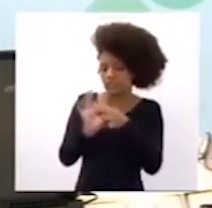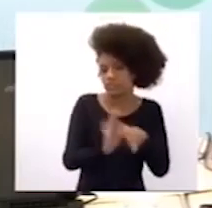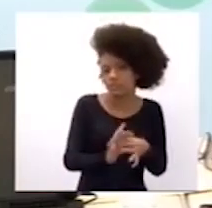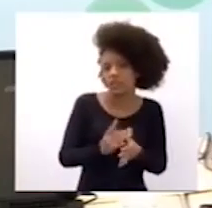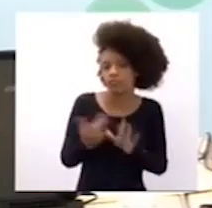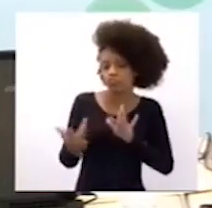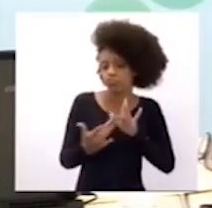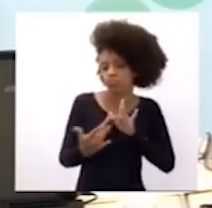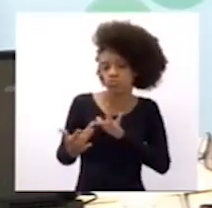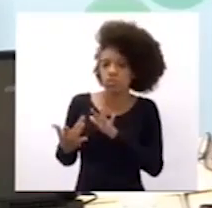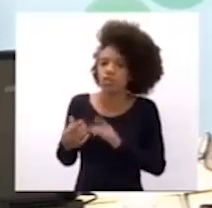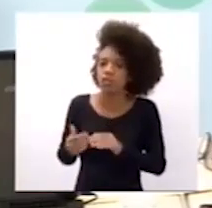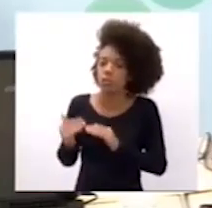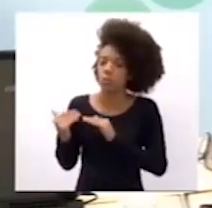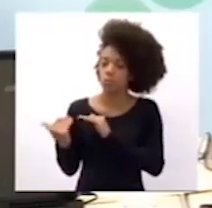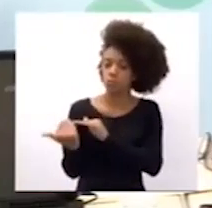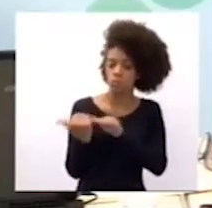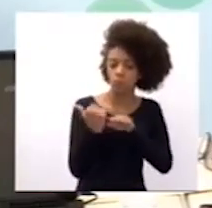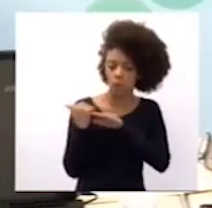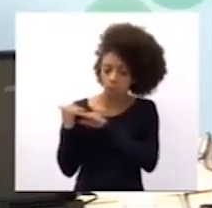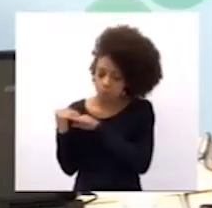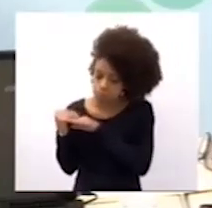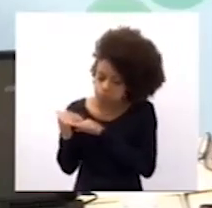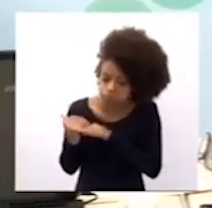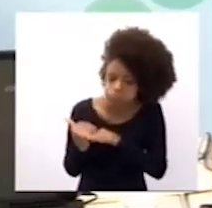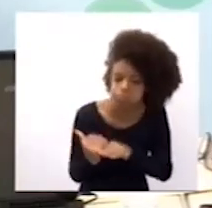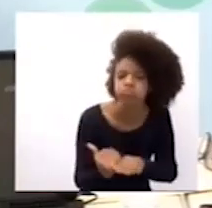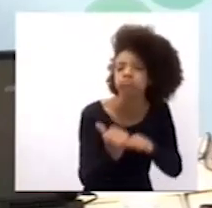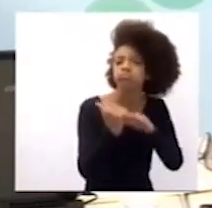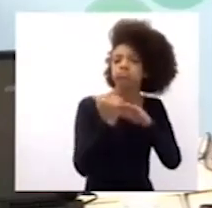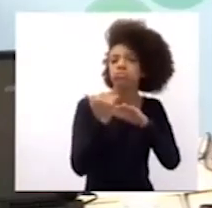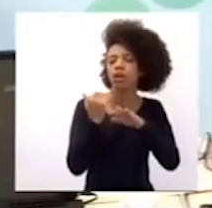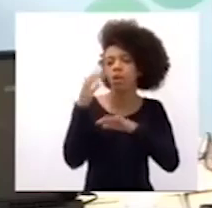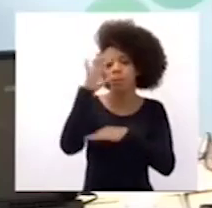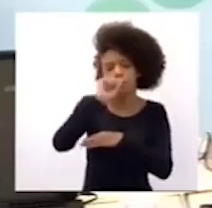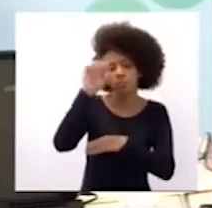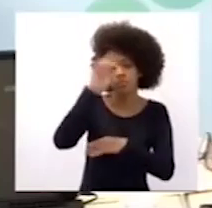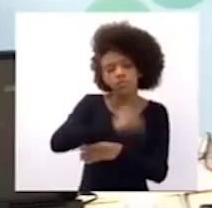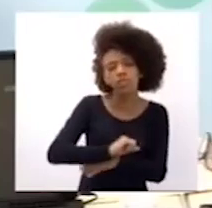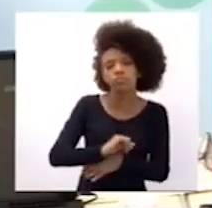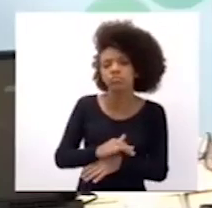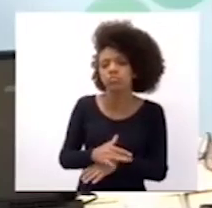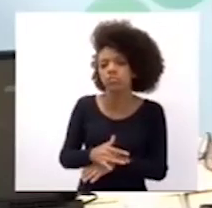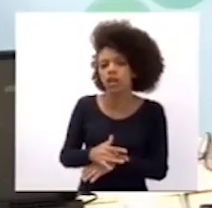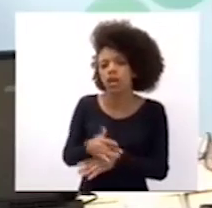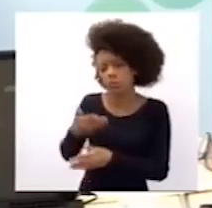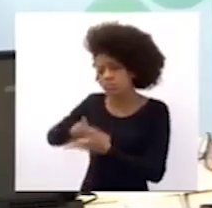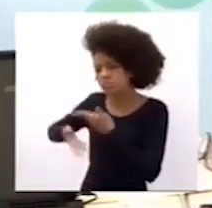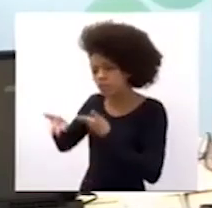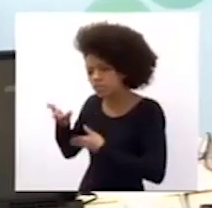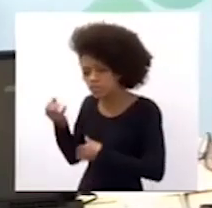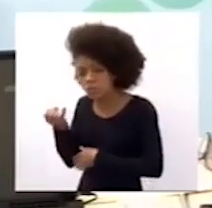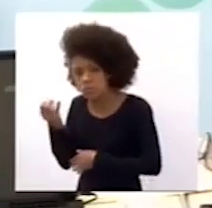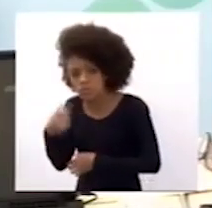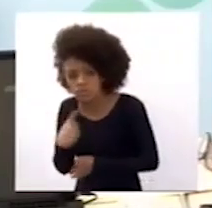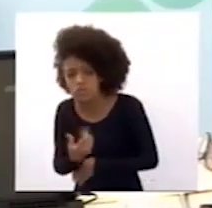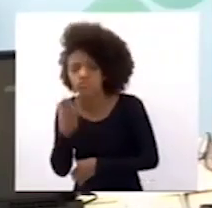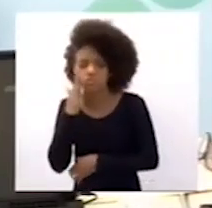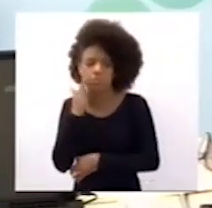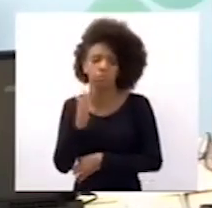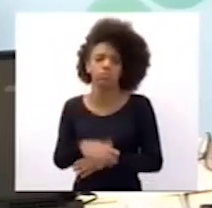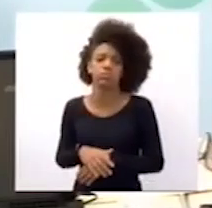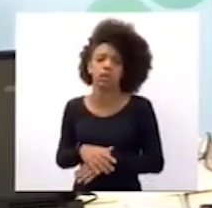de construir um ambiente harmônico dentro desse processo de ensino-aprendizagem. Eu queria que vocês interagissem, que é muito importante que a gente saiba também,